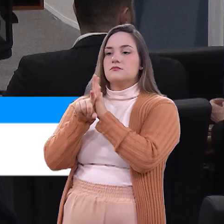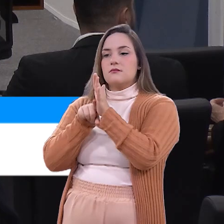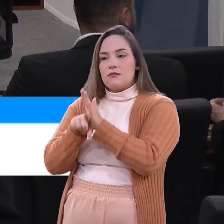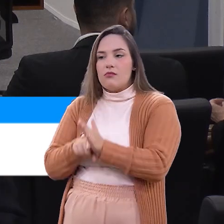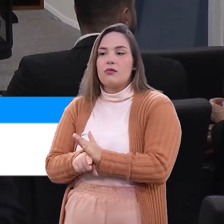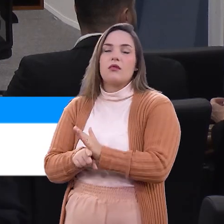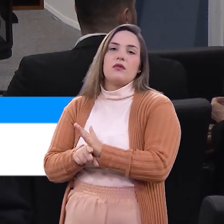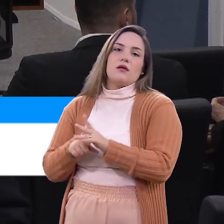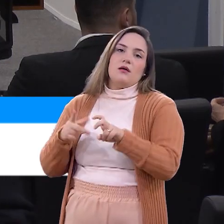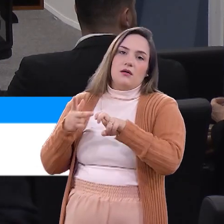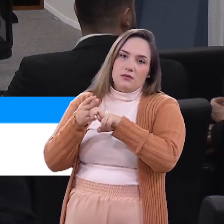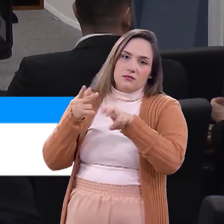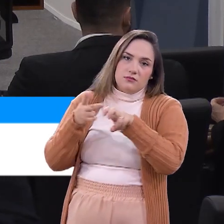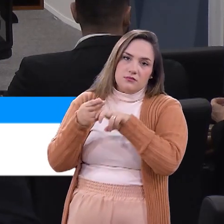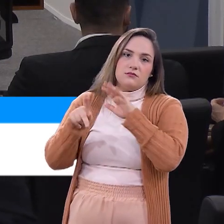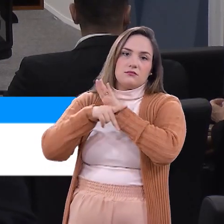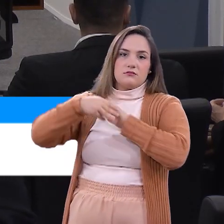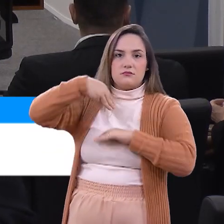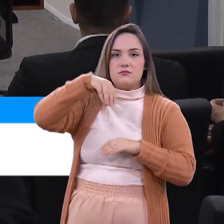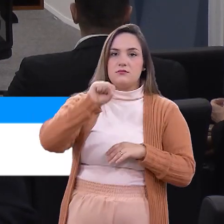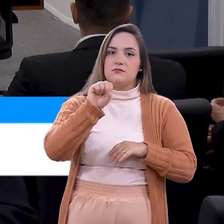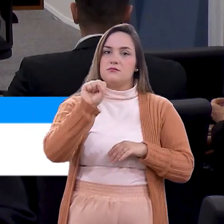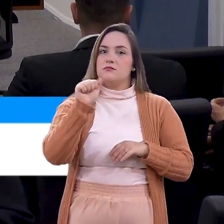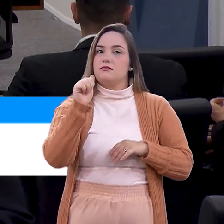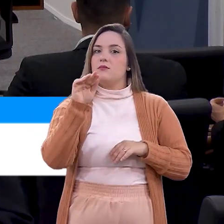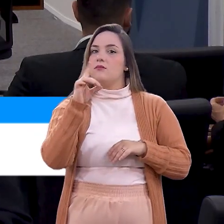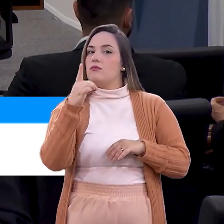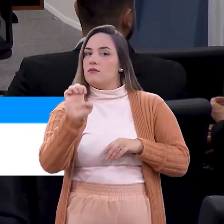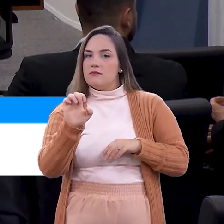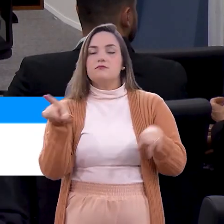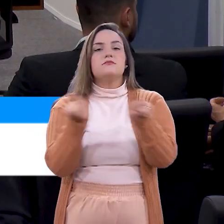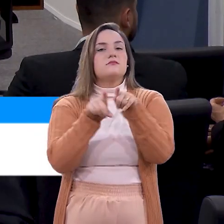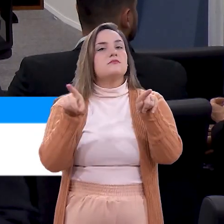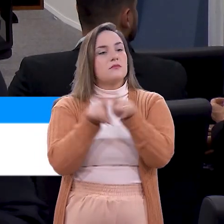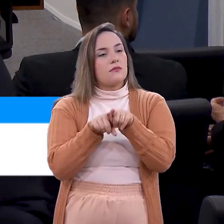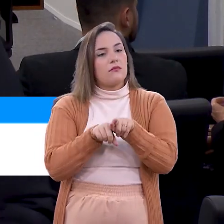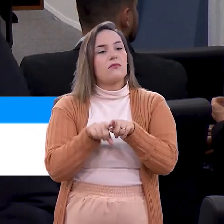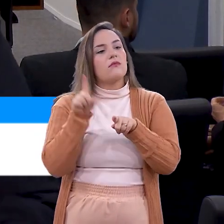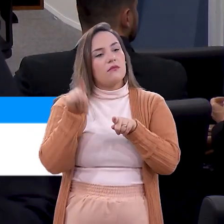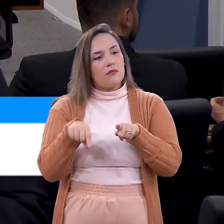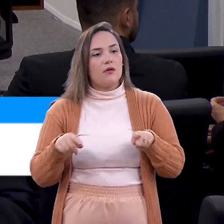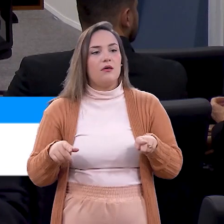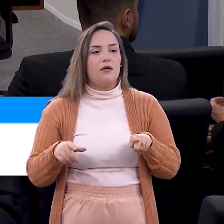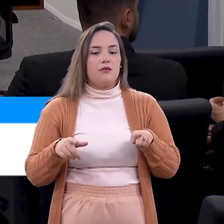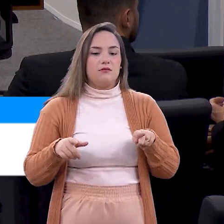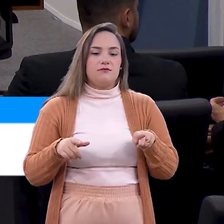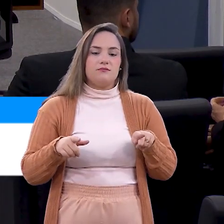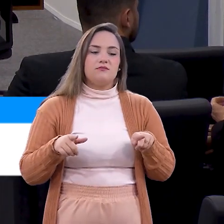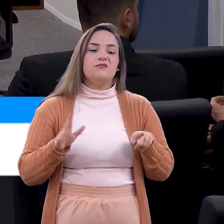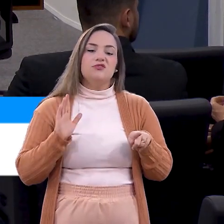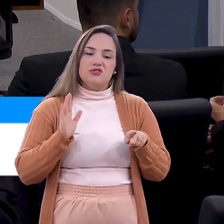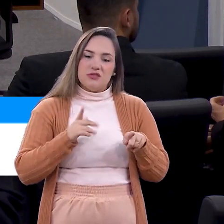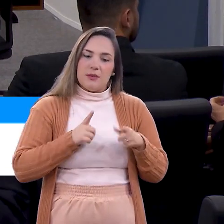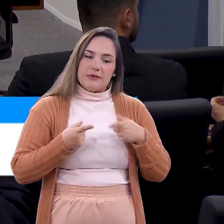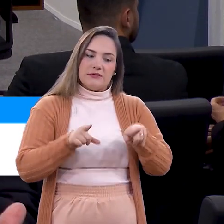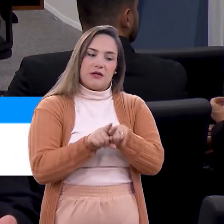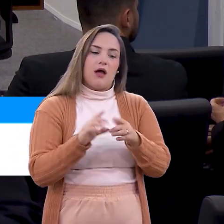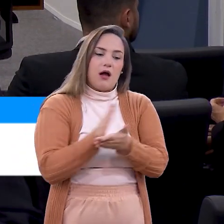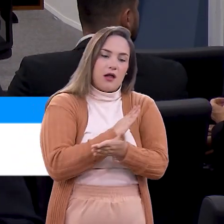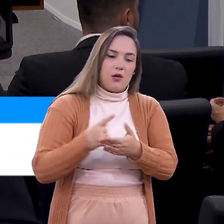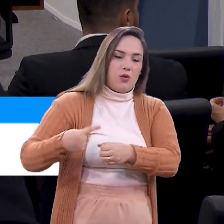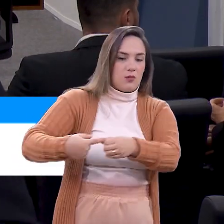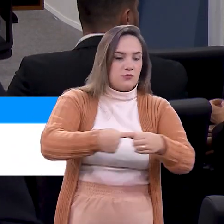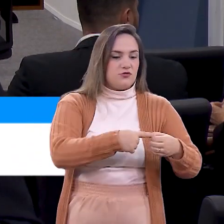cirurgias através do MS saúde também estímulo alguns municípios que TM alguns